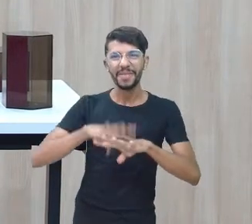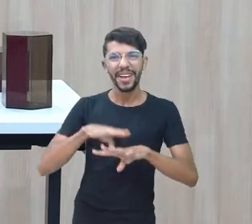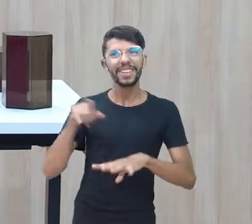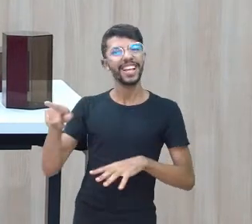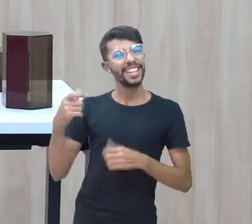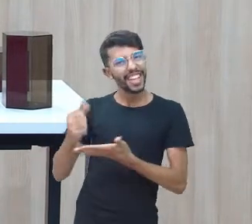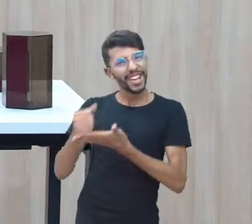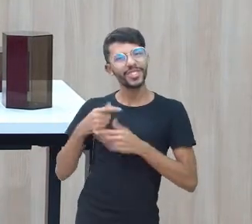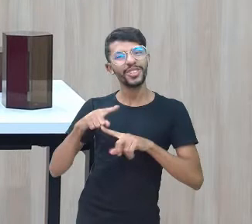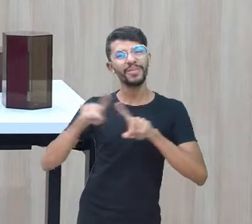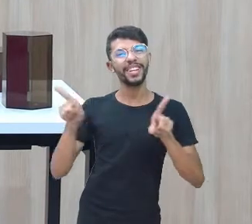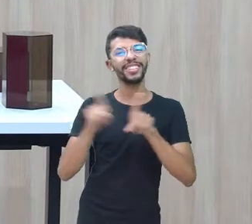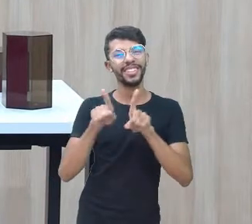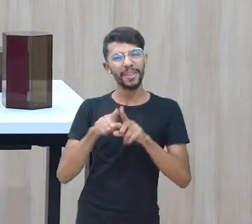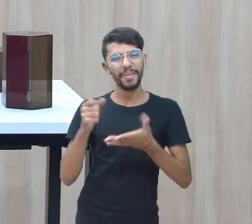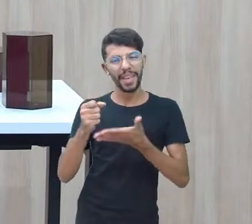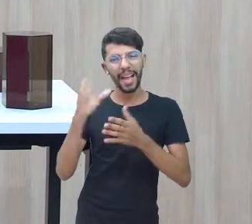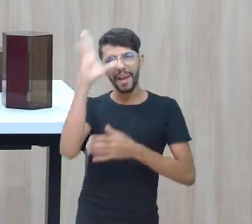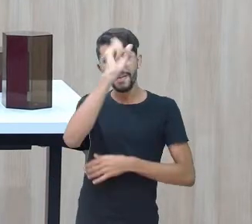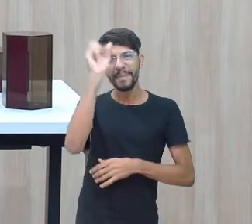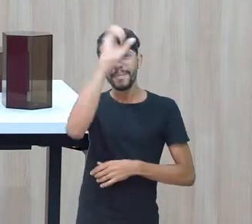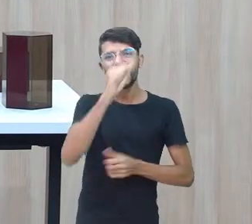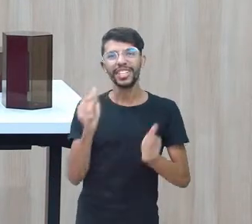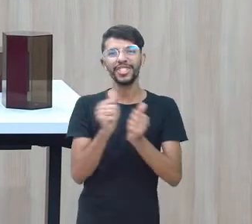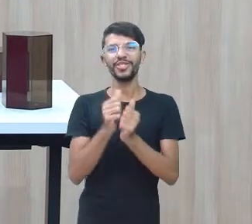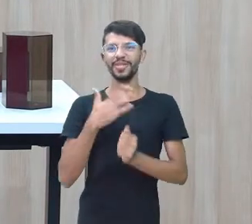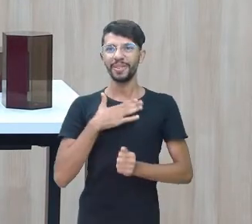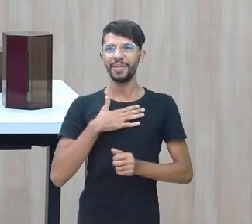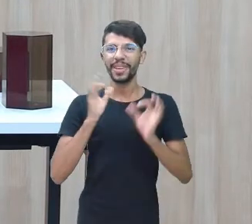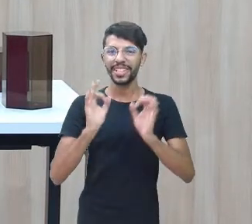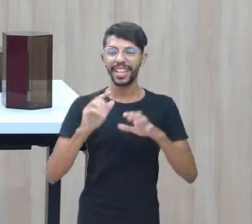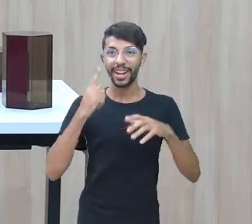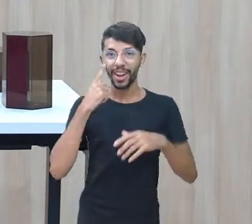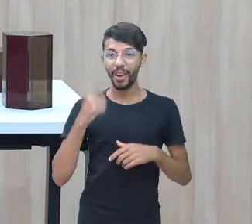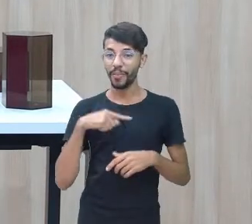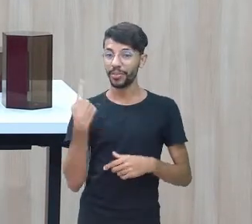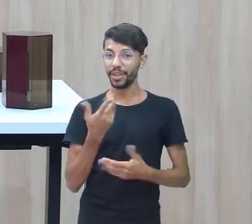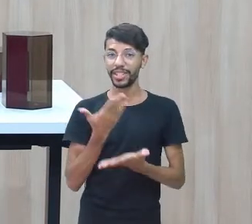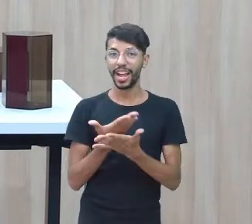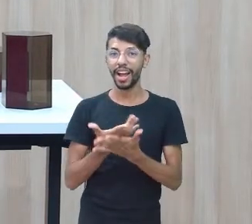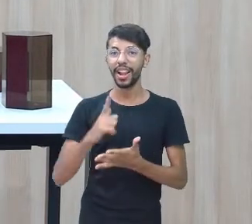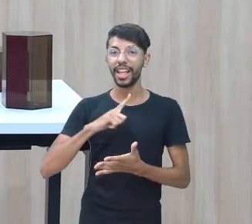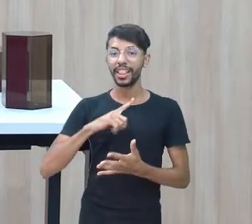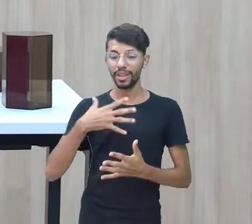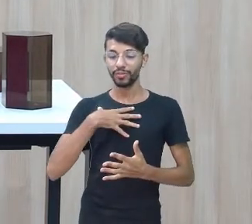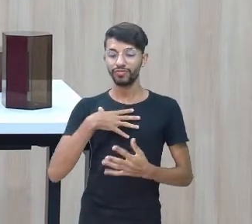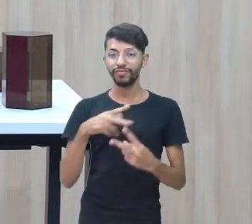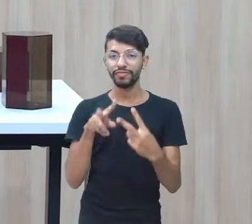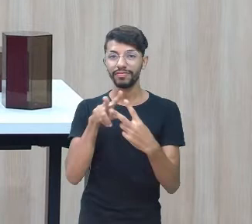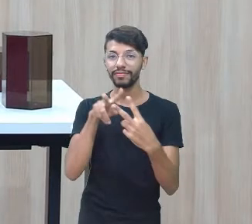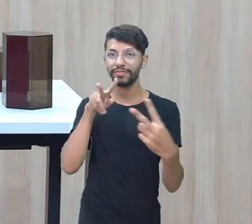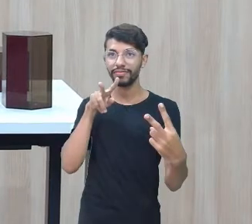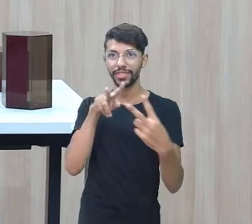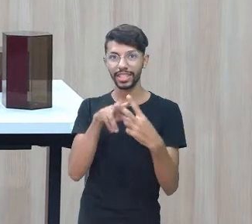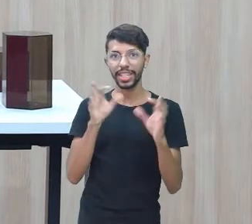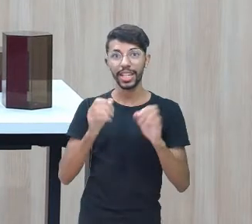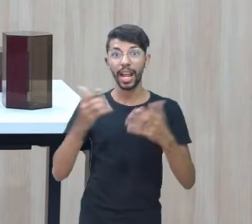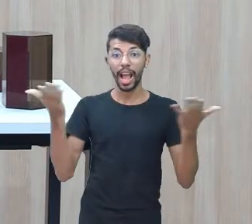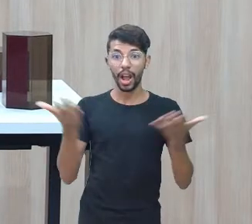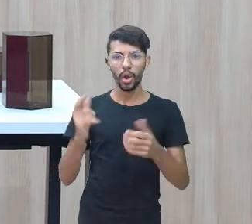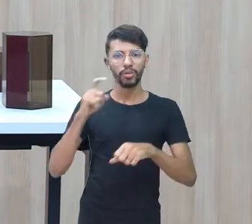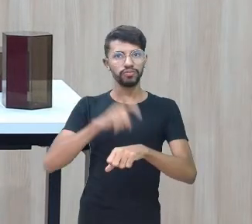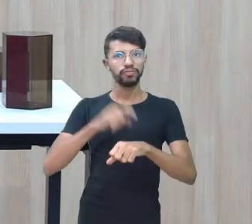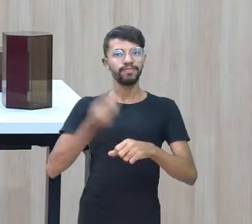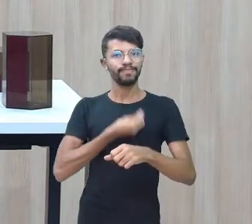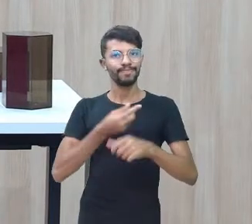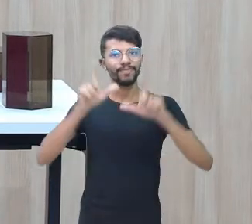aprende junto comigo, tá certo? Olha só, a nossa aula tem o formato digital, nesse momento ao vivo na TV, mas daqui a